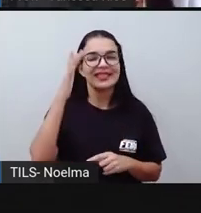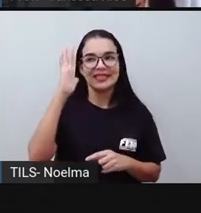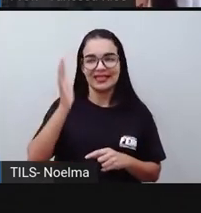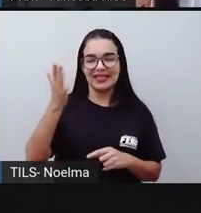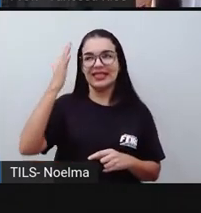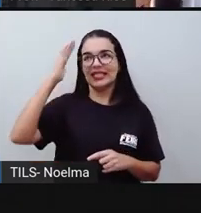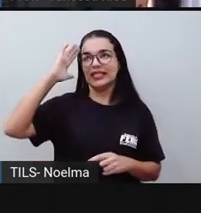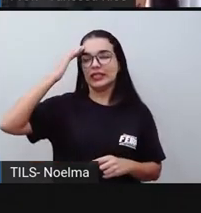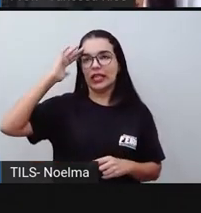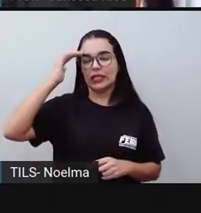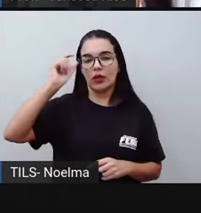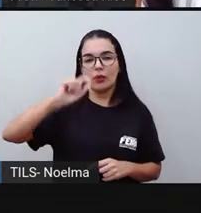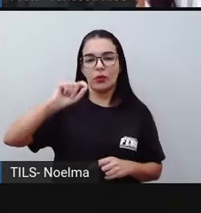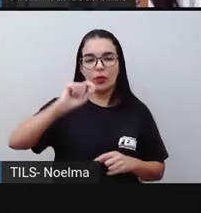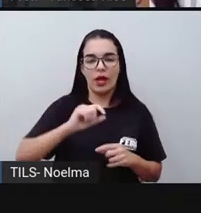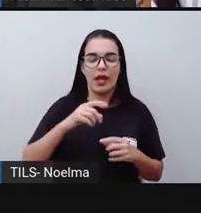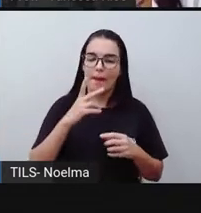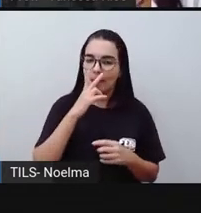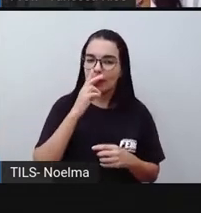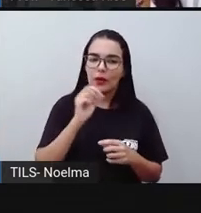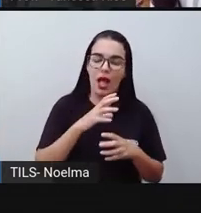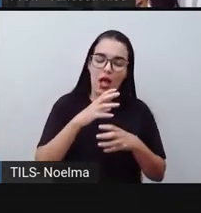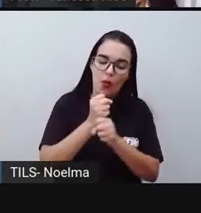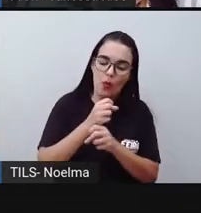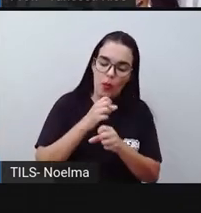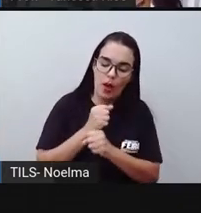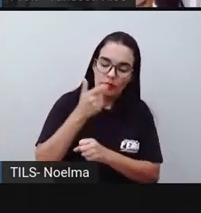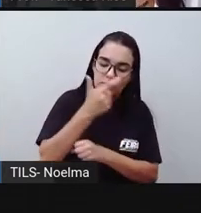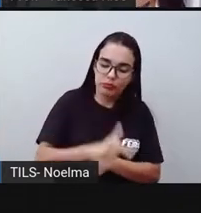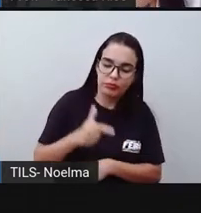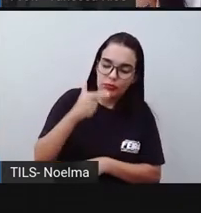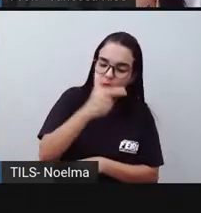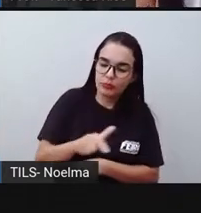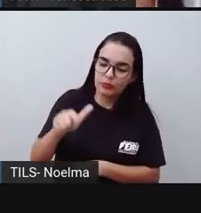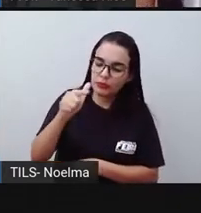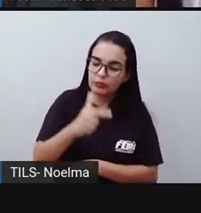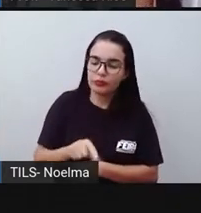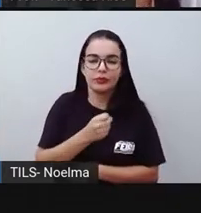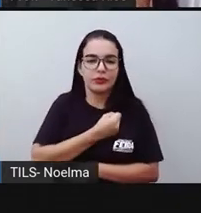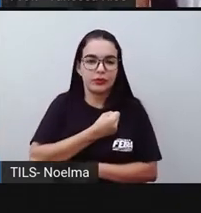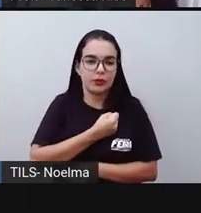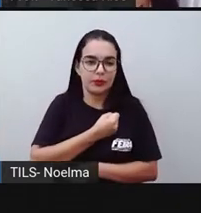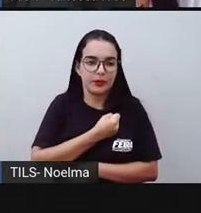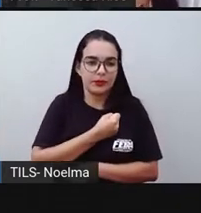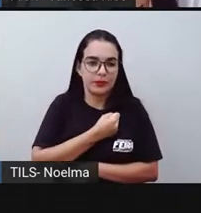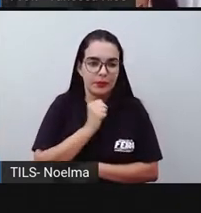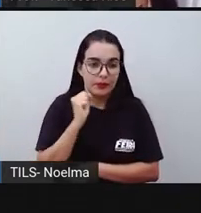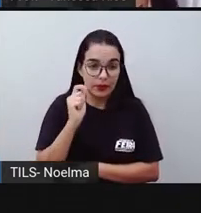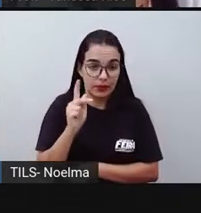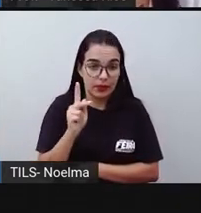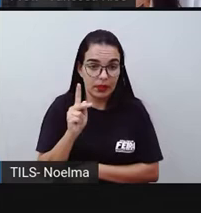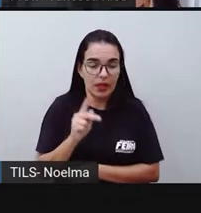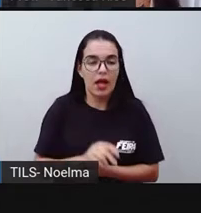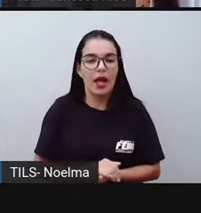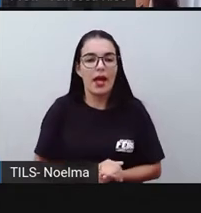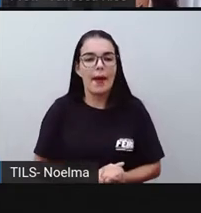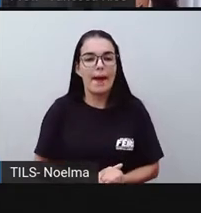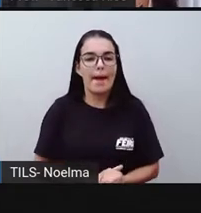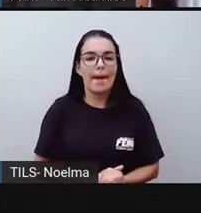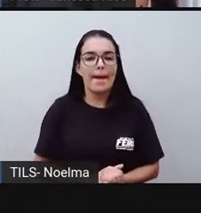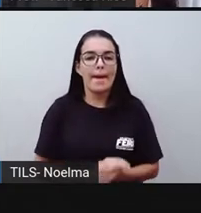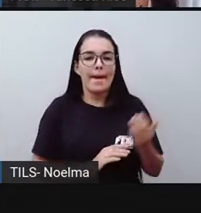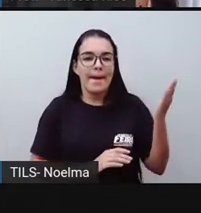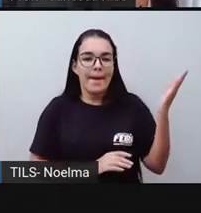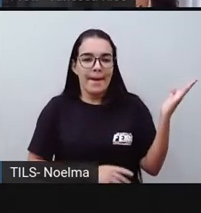A multiplicação é uma adição com uma sucessão de números. E aí, a Pro traz essa